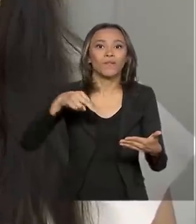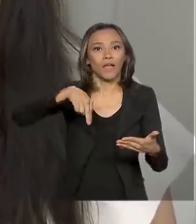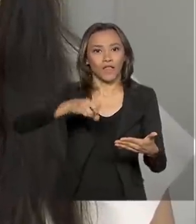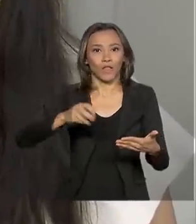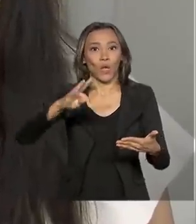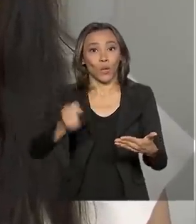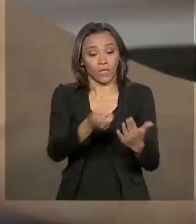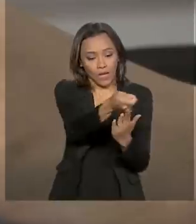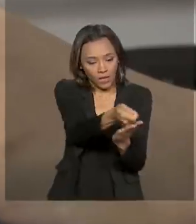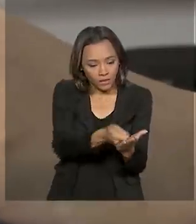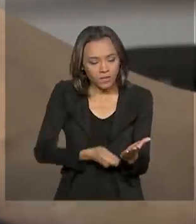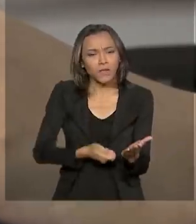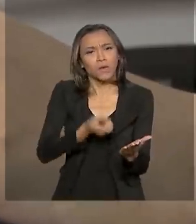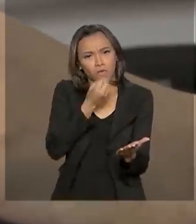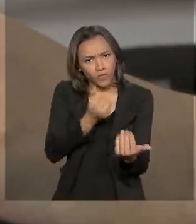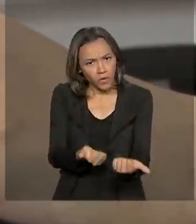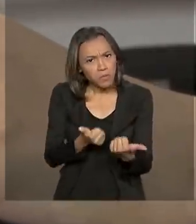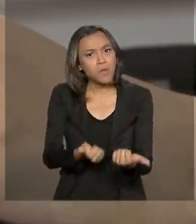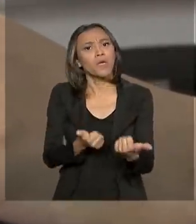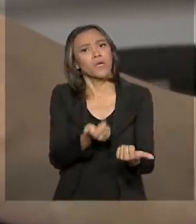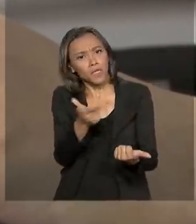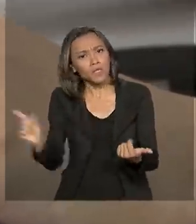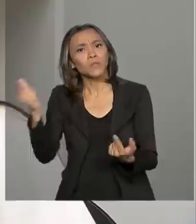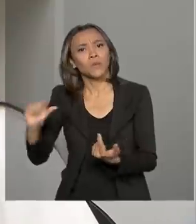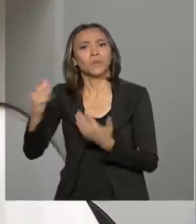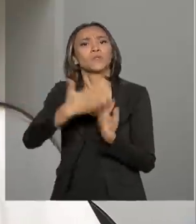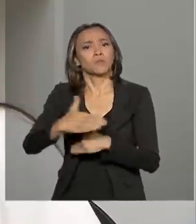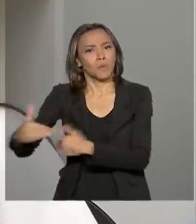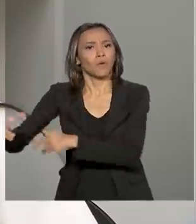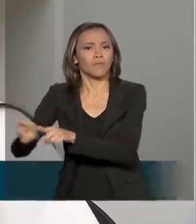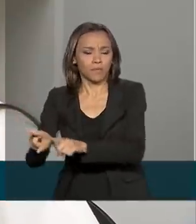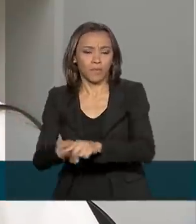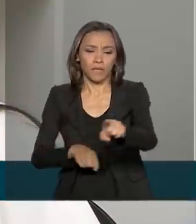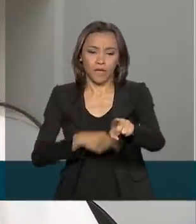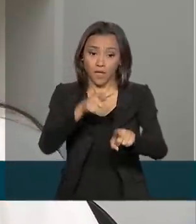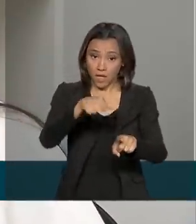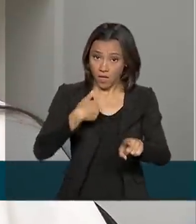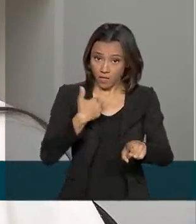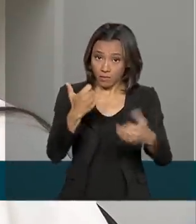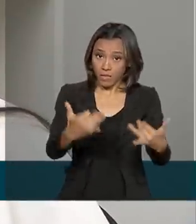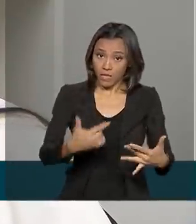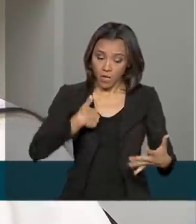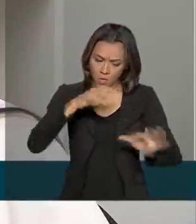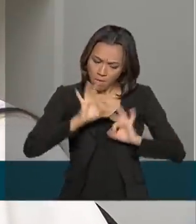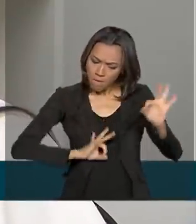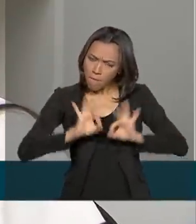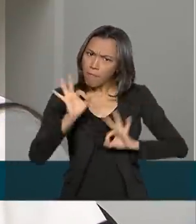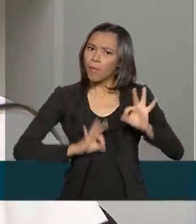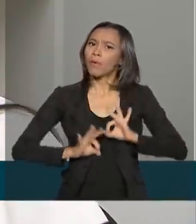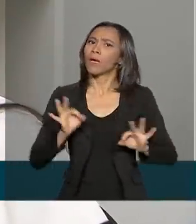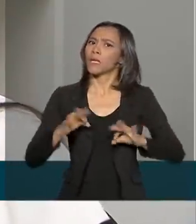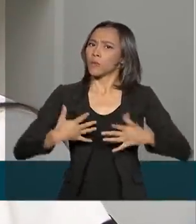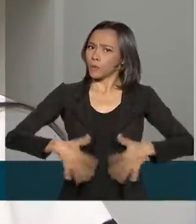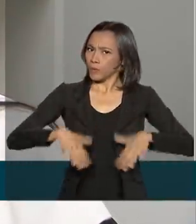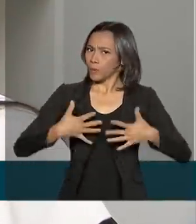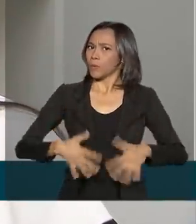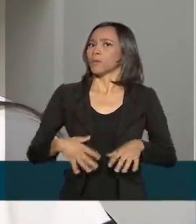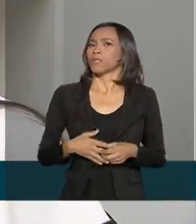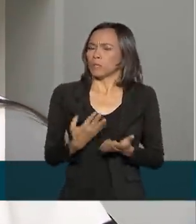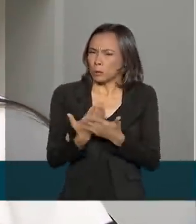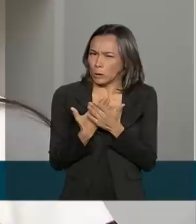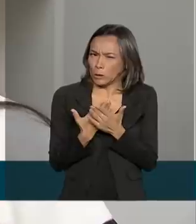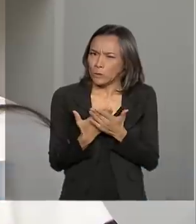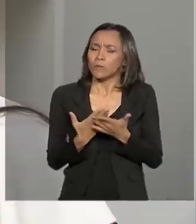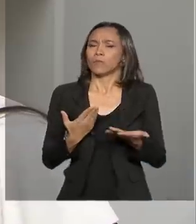e também se saiu bem nas outras provas do exame. Eu me preparei muito com a ajuda dos professores aqui da academia. Eu fazia